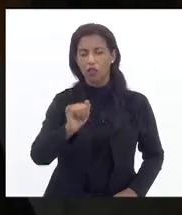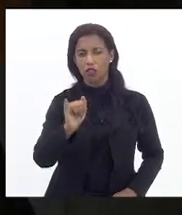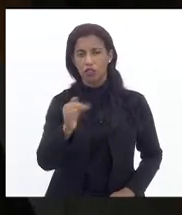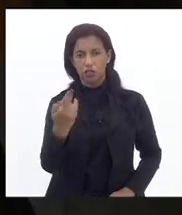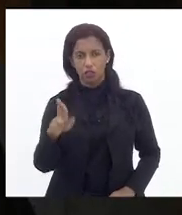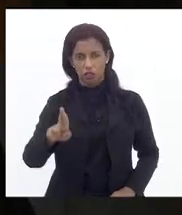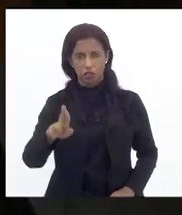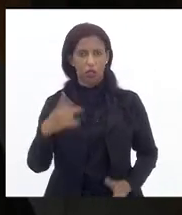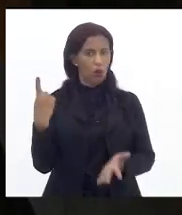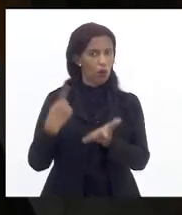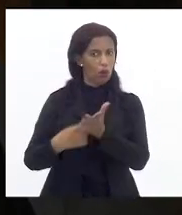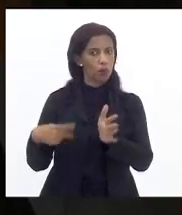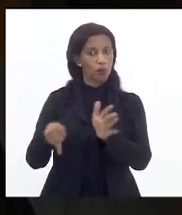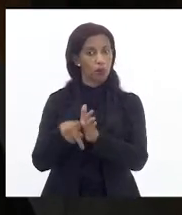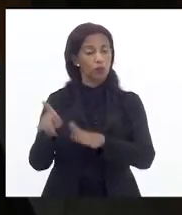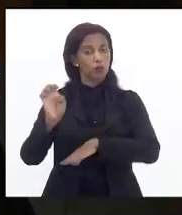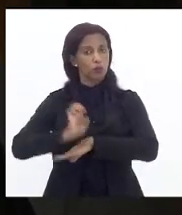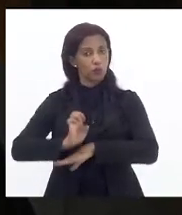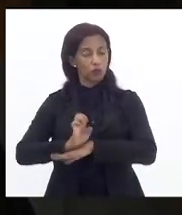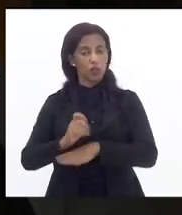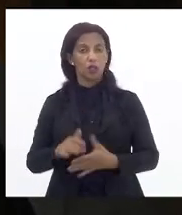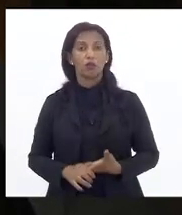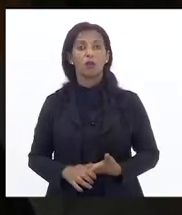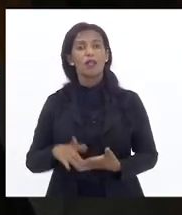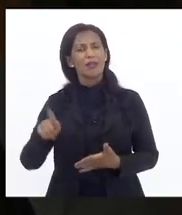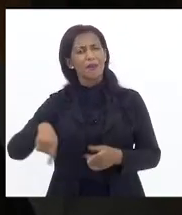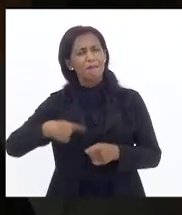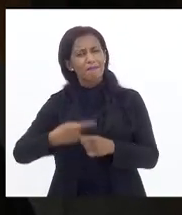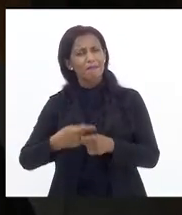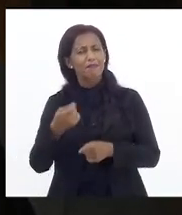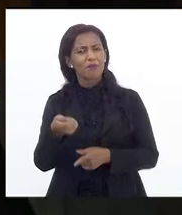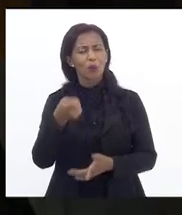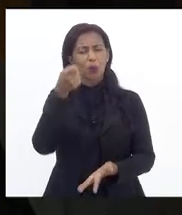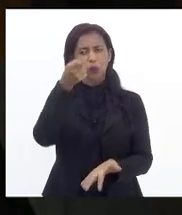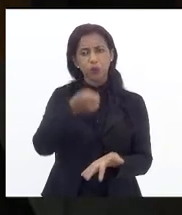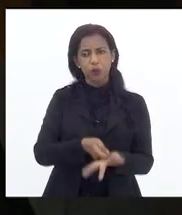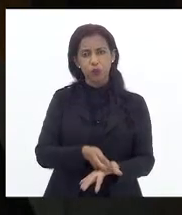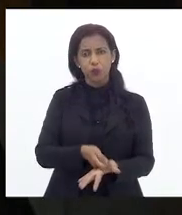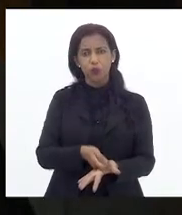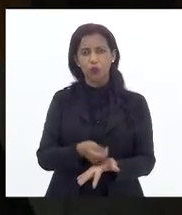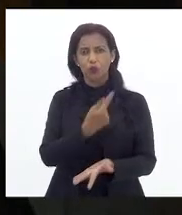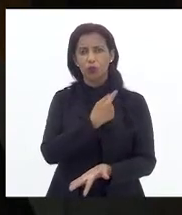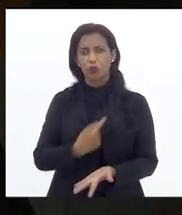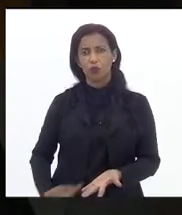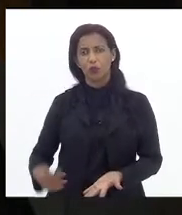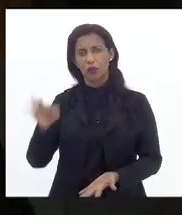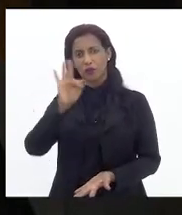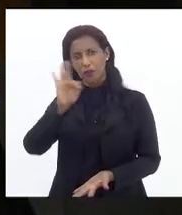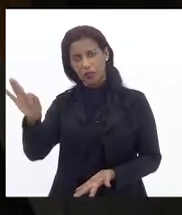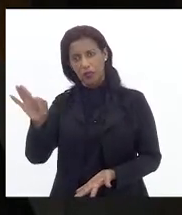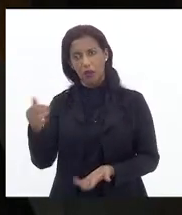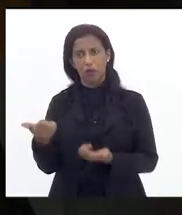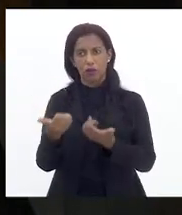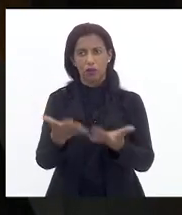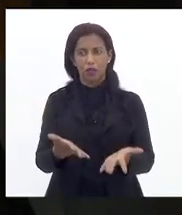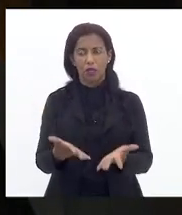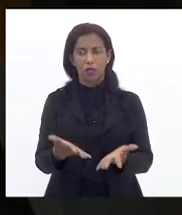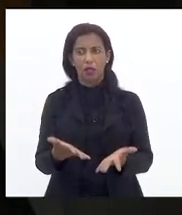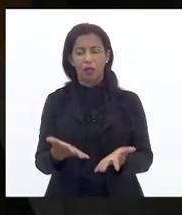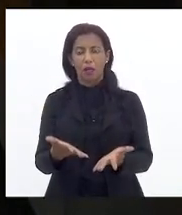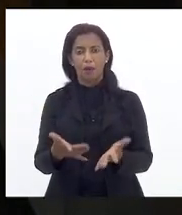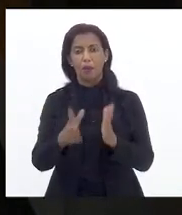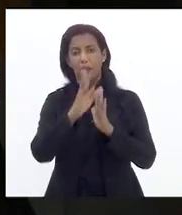estado e o regime de recuperação fiscal é mais uma imposição é mais uma imposição que o governo federal coloca para